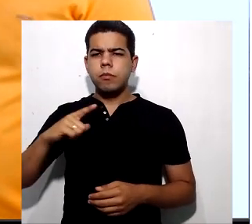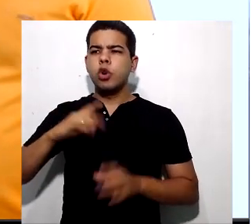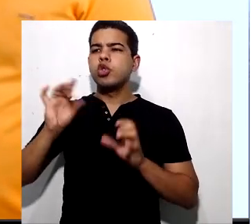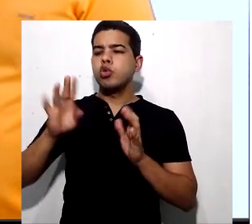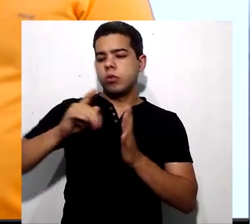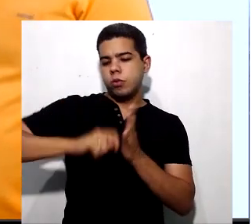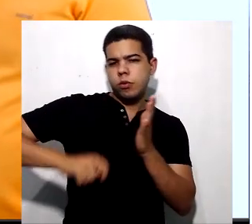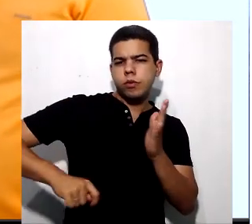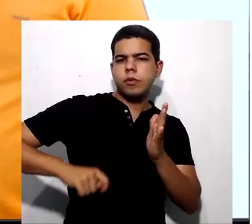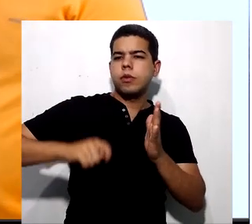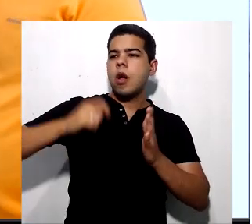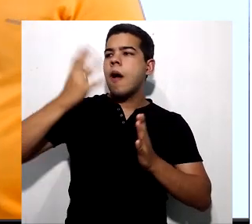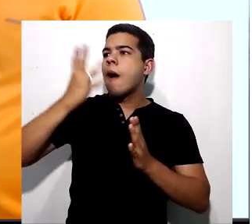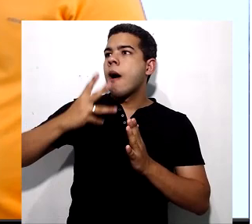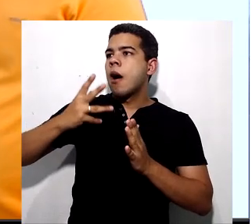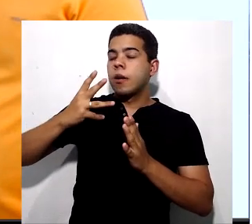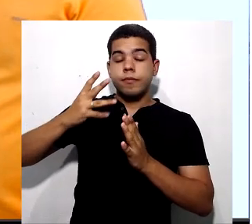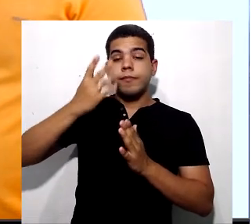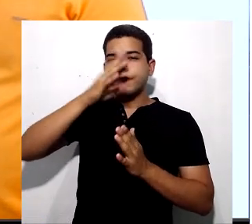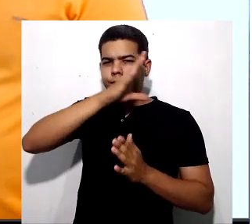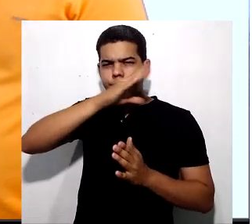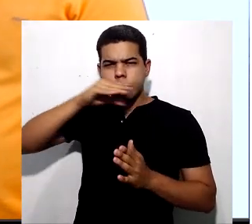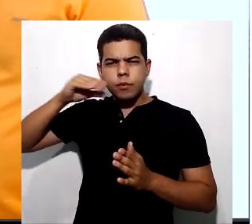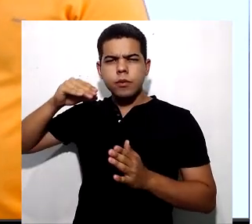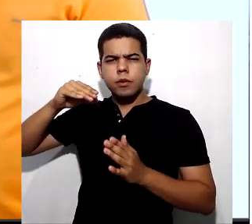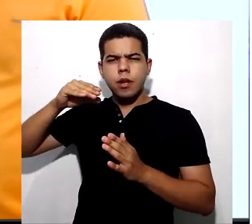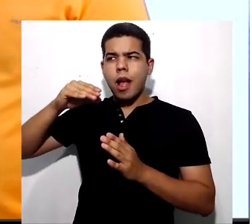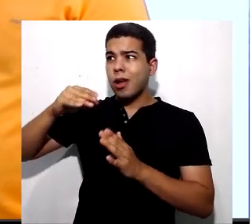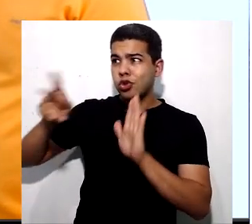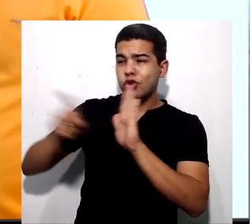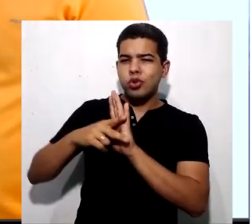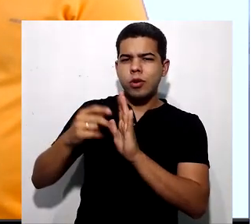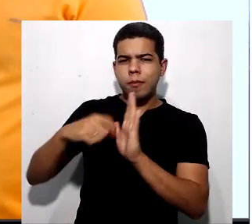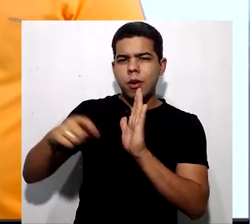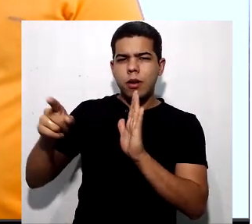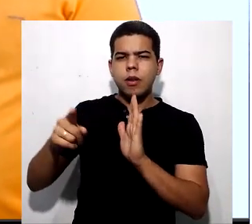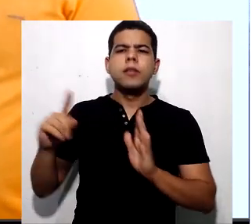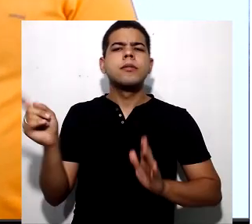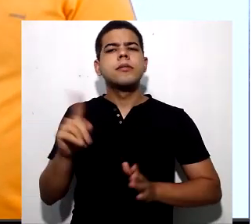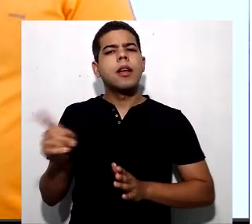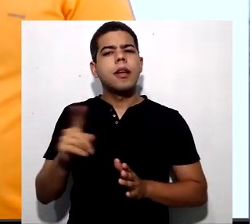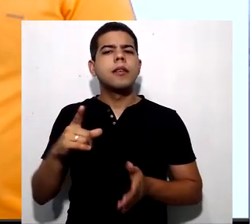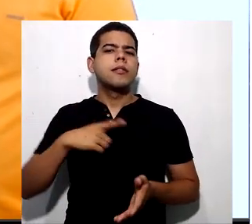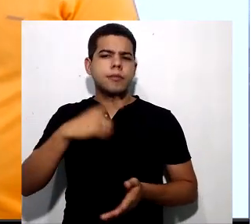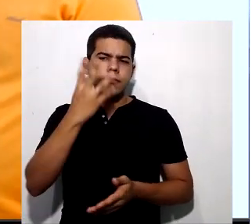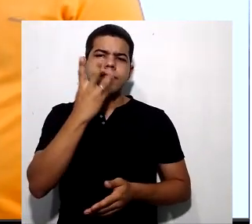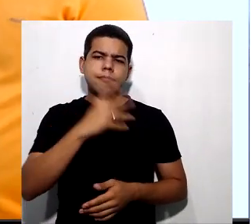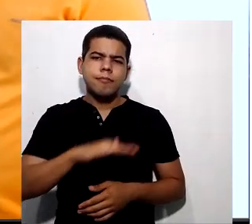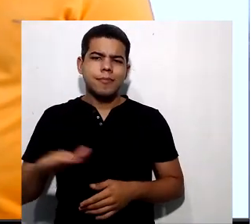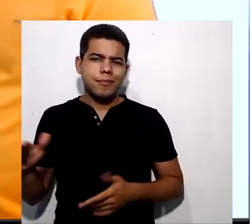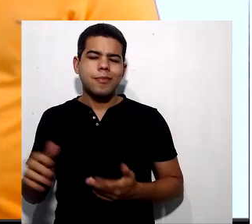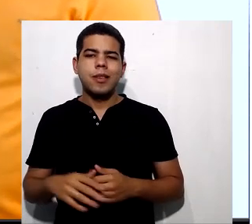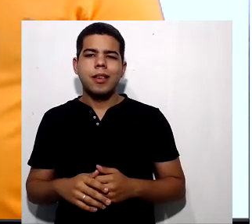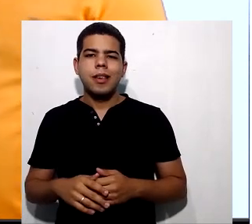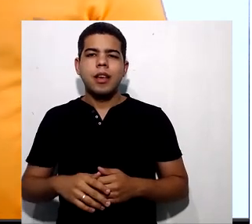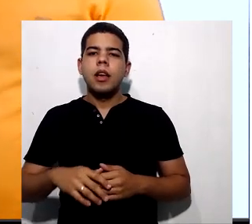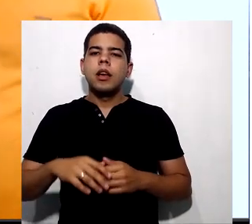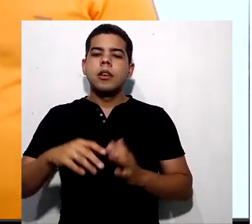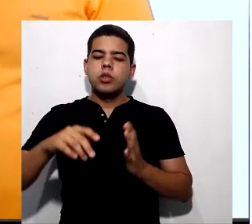aí você tem O Mistério do Coelho Pensante, tem uma outra que é O Diário Íntimo de Laura e A Mulher que Matou os Peixes,